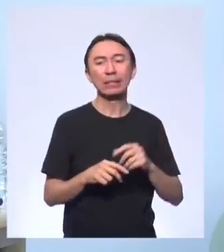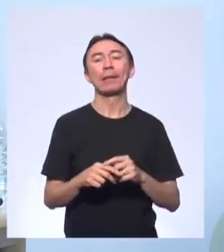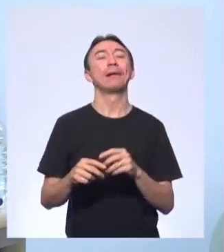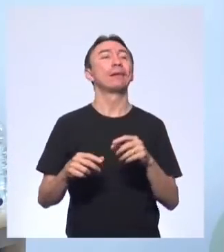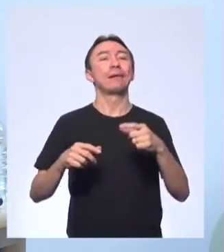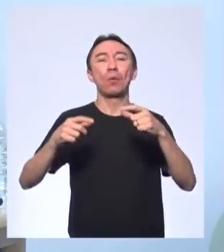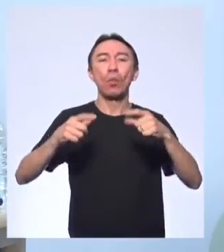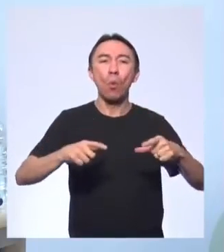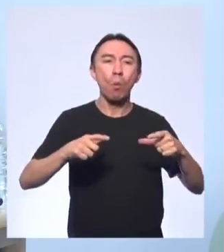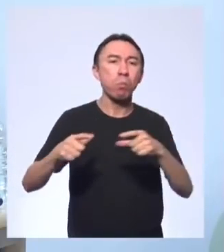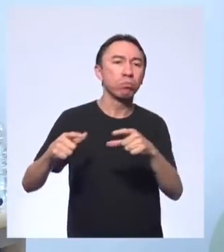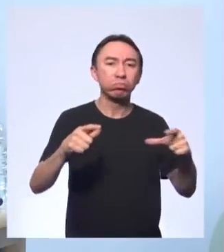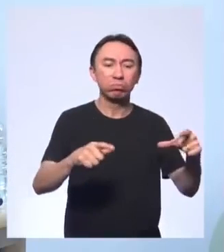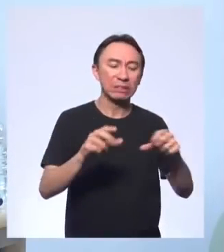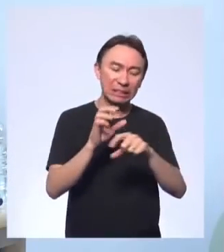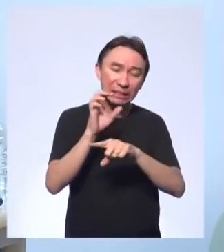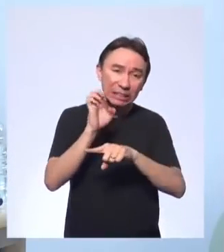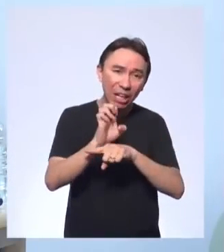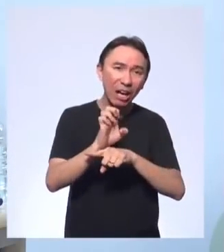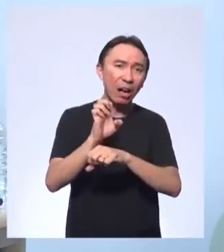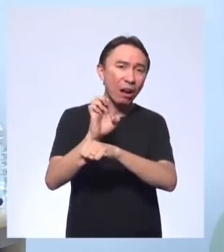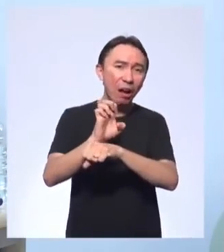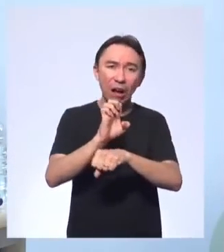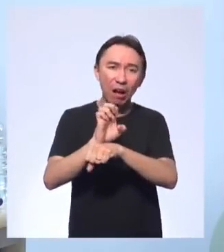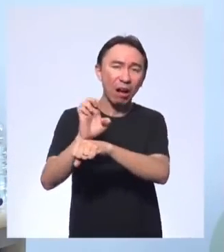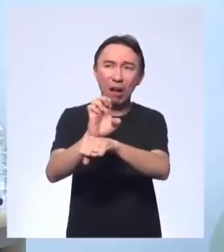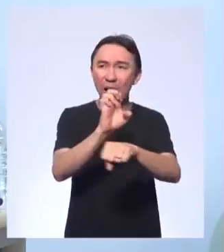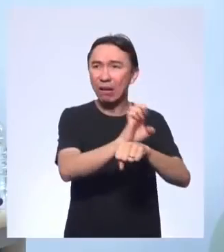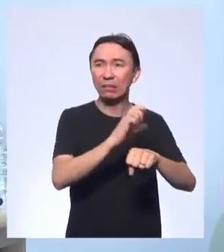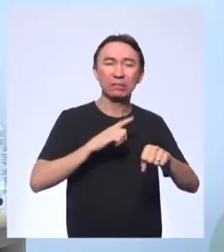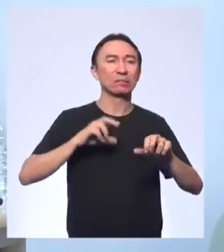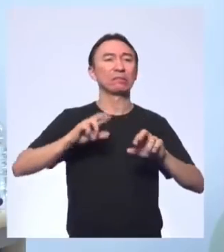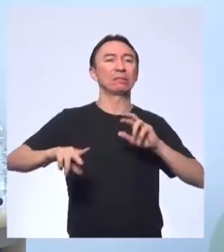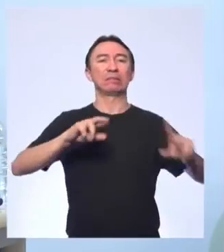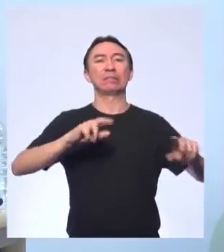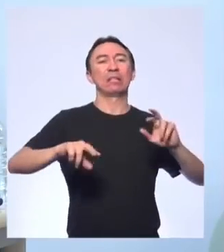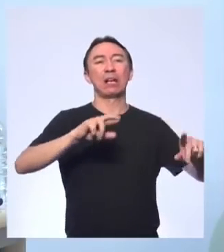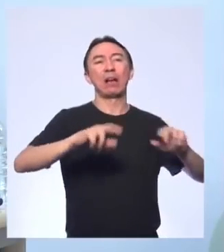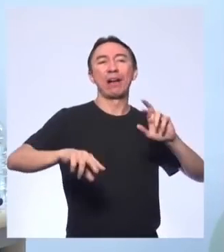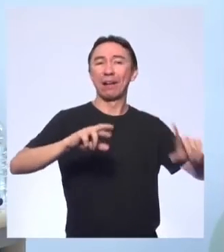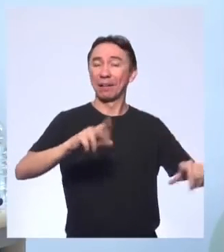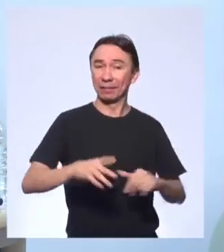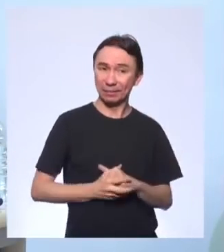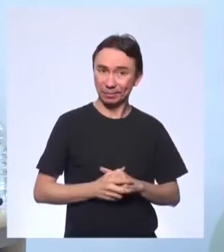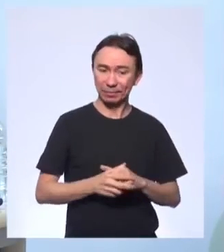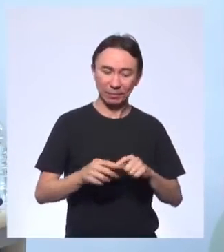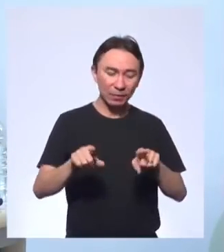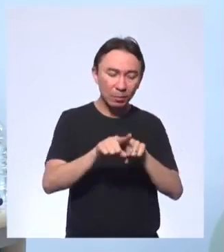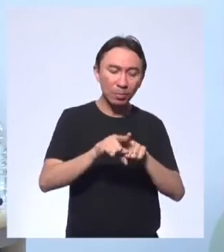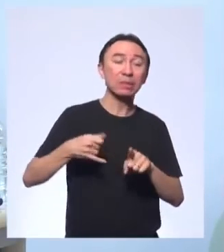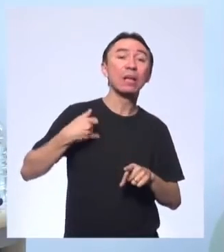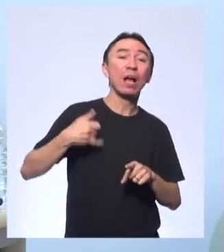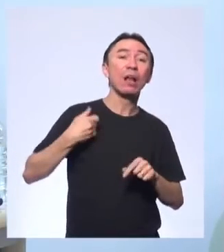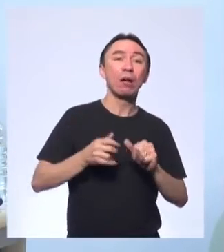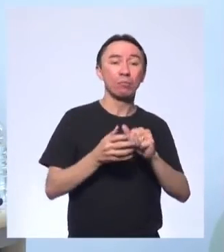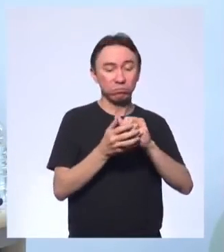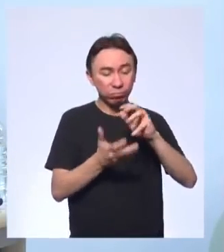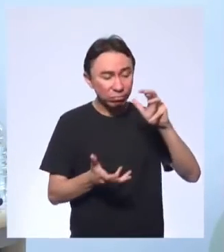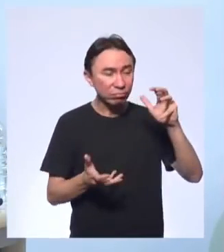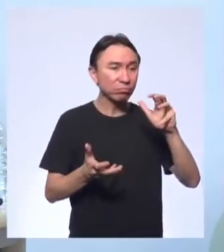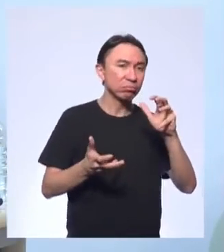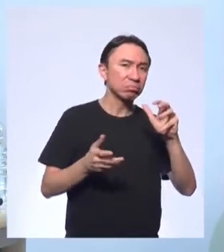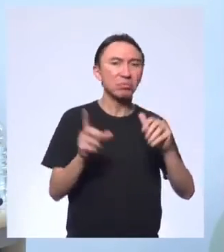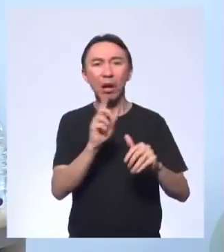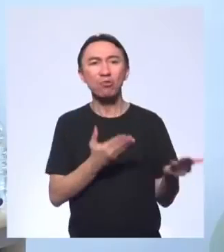região, diferença por faixa etária também. E aí eu quero que a gente comece a pensar e a